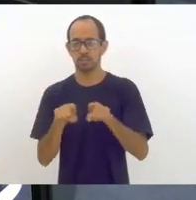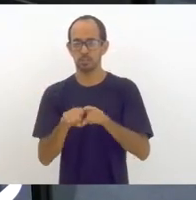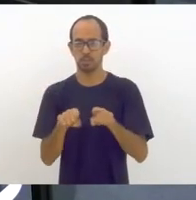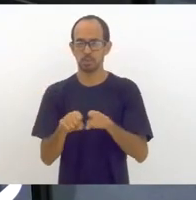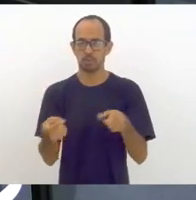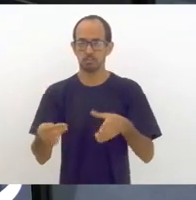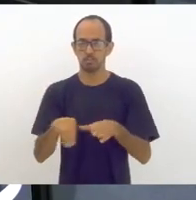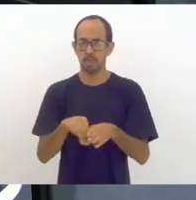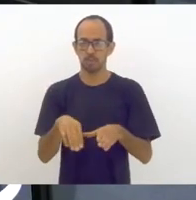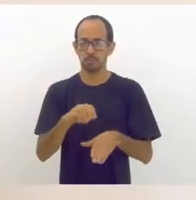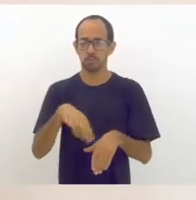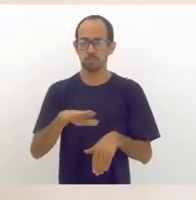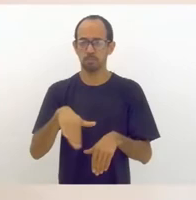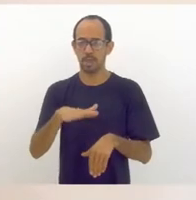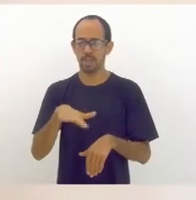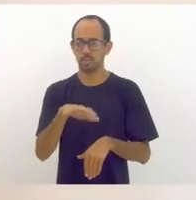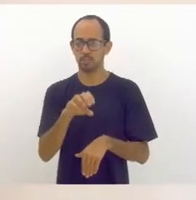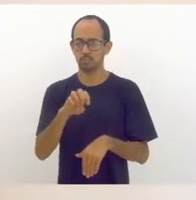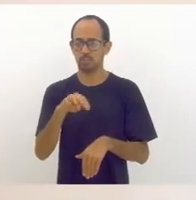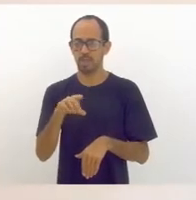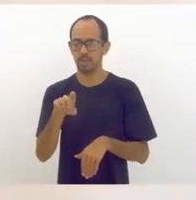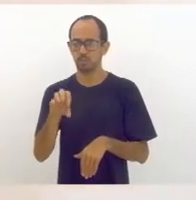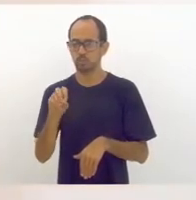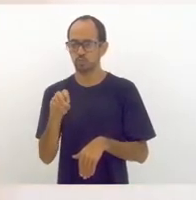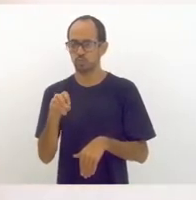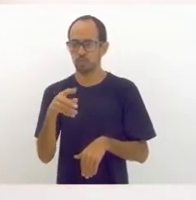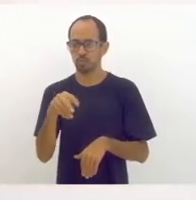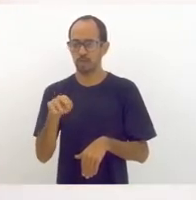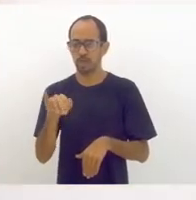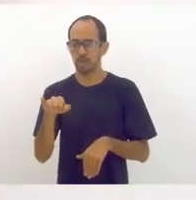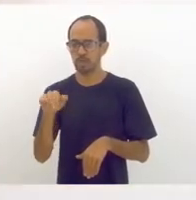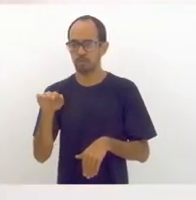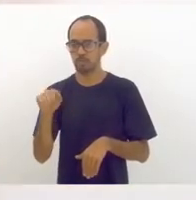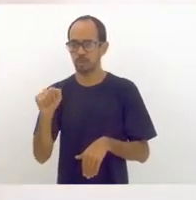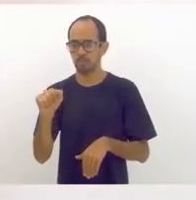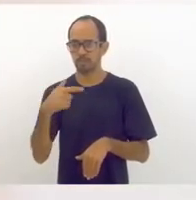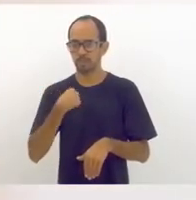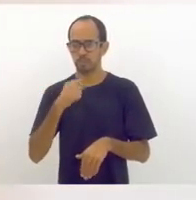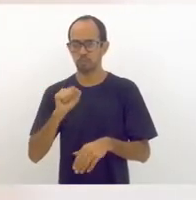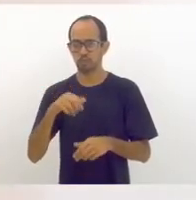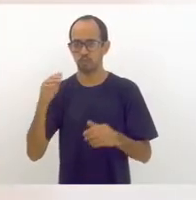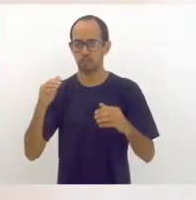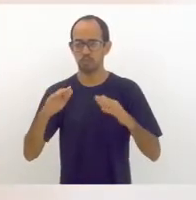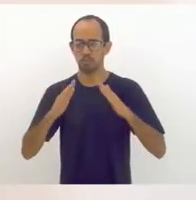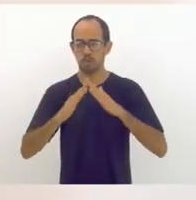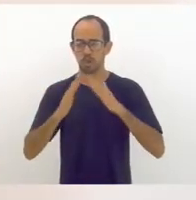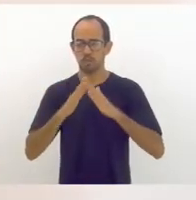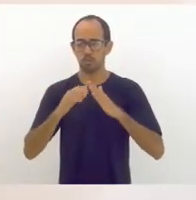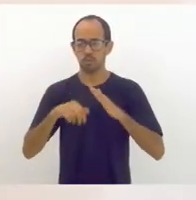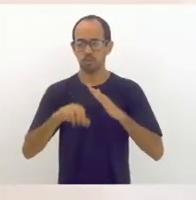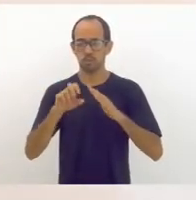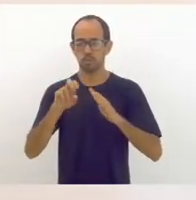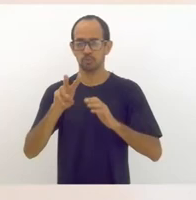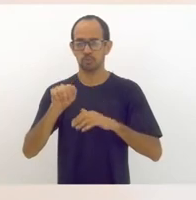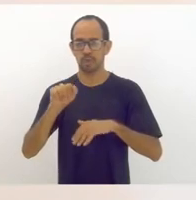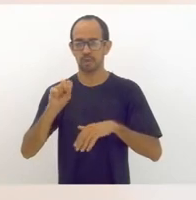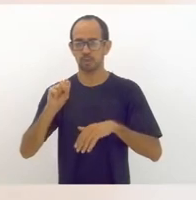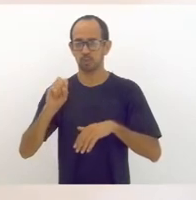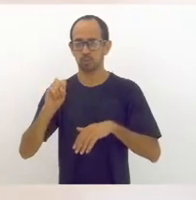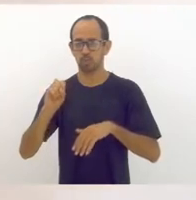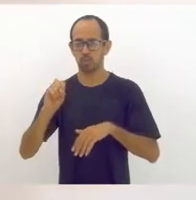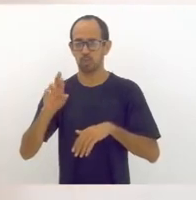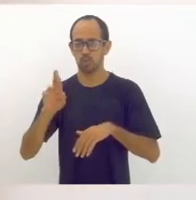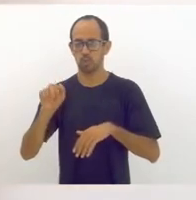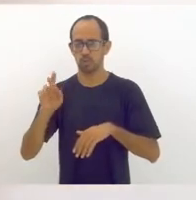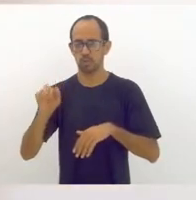Paraíba do Sul, mas principalmente estou aqui como morador de Vassouras e como também sempre vivia no Rio de Janeiro.